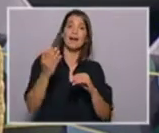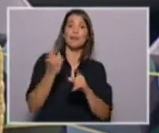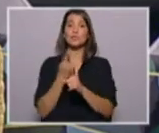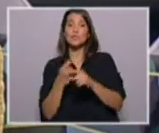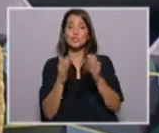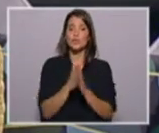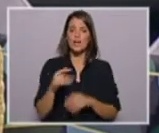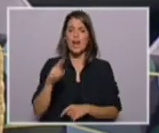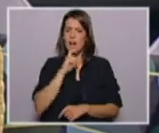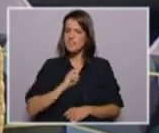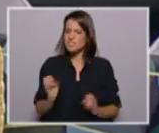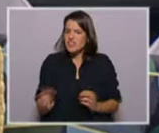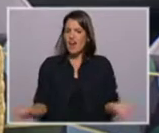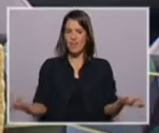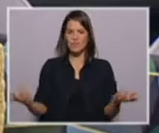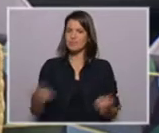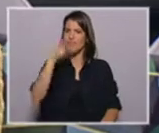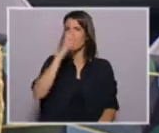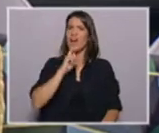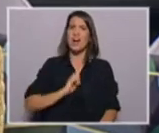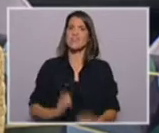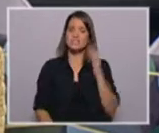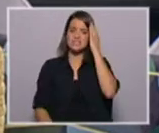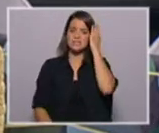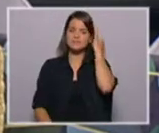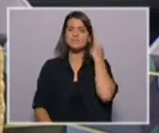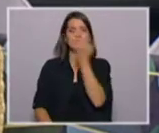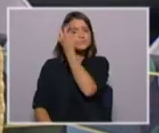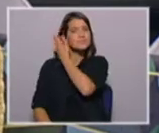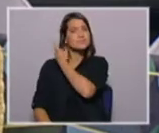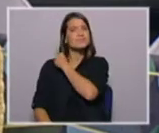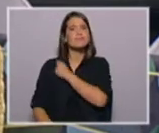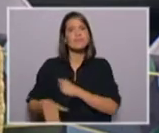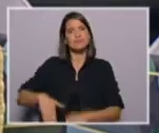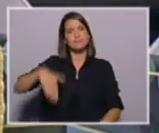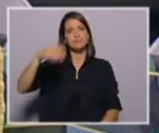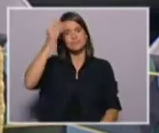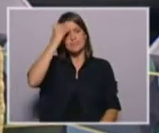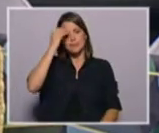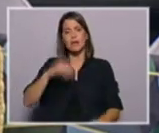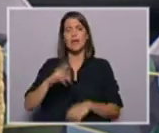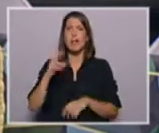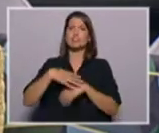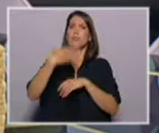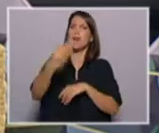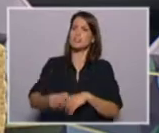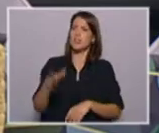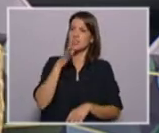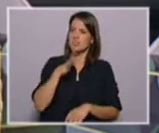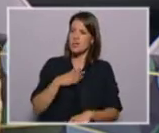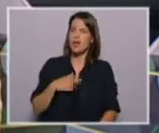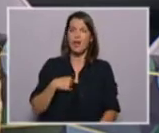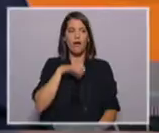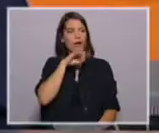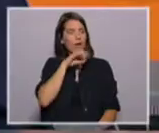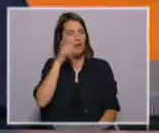coisa toda, e ninguém me avisou de nada. Ninguém te avisou de nada. Tiveste que crescer mais um bocadinho para saber que o homem tinha chegado à Lua. Só muitos anos depois é que me falaram nisso.